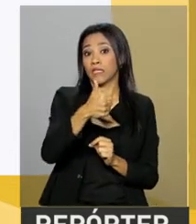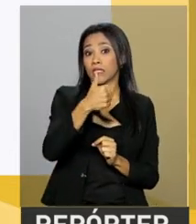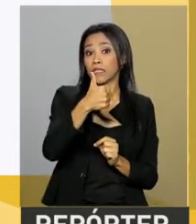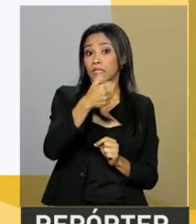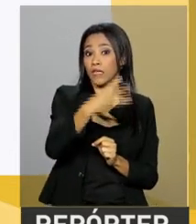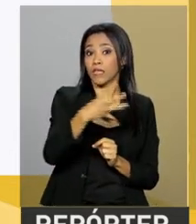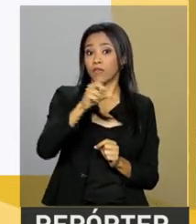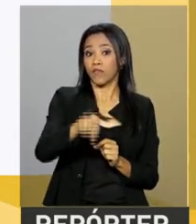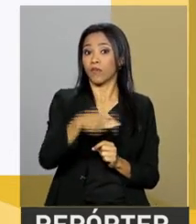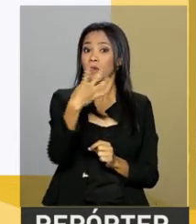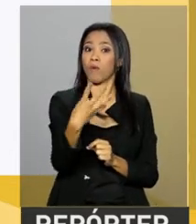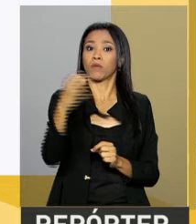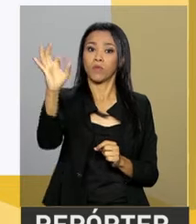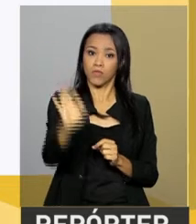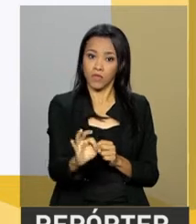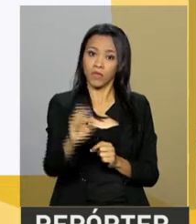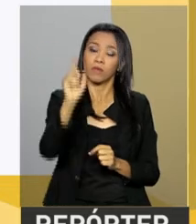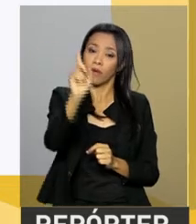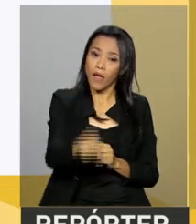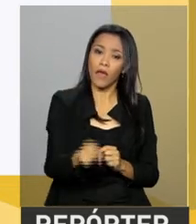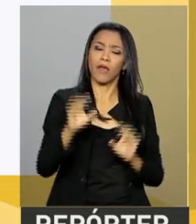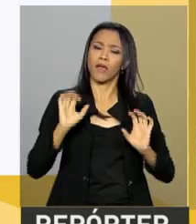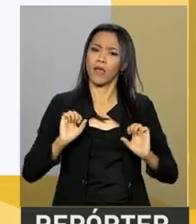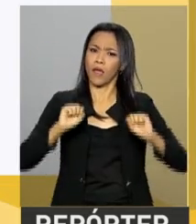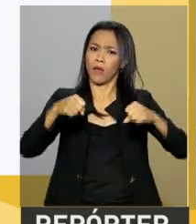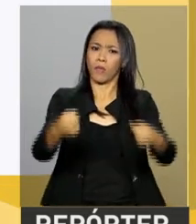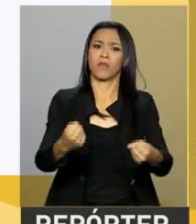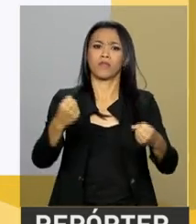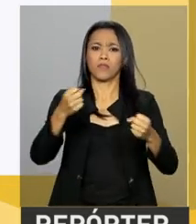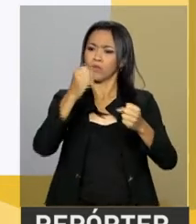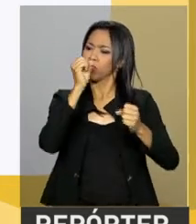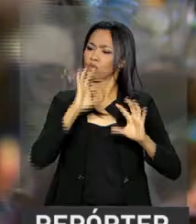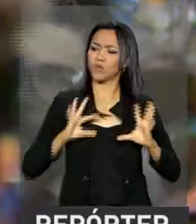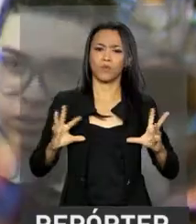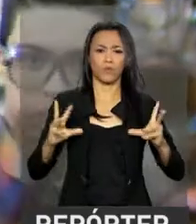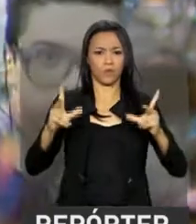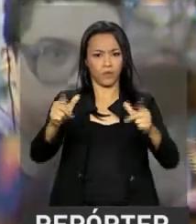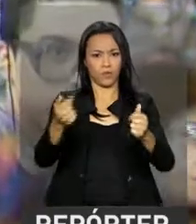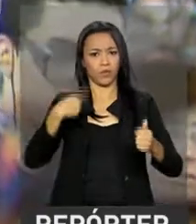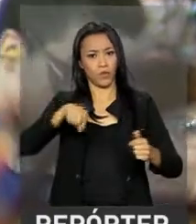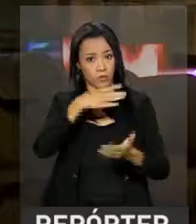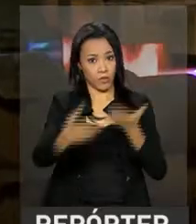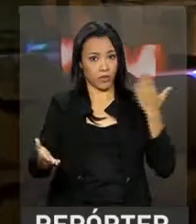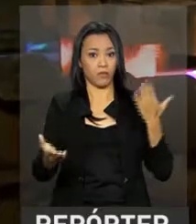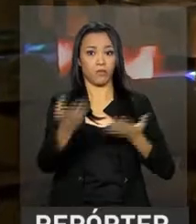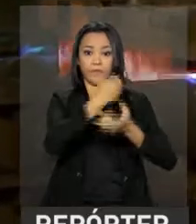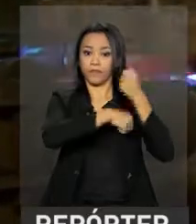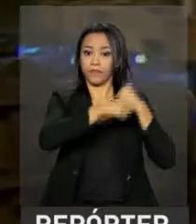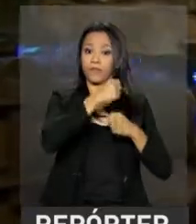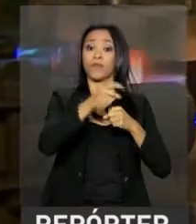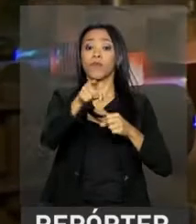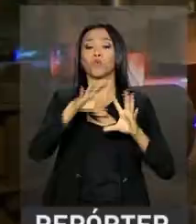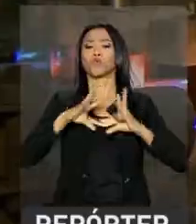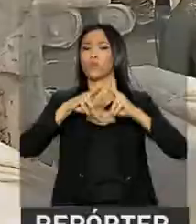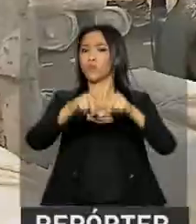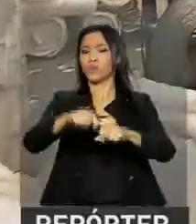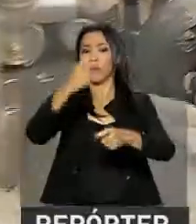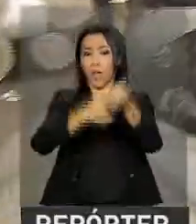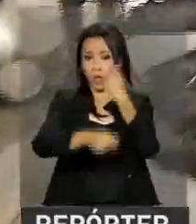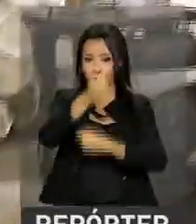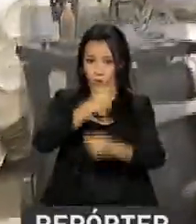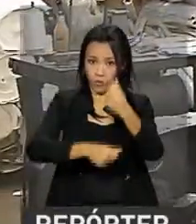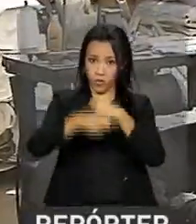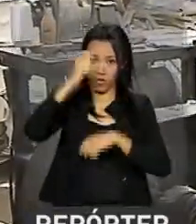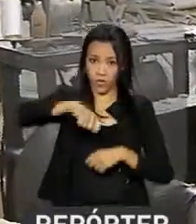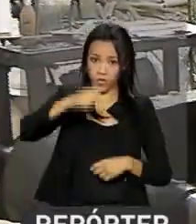13,4%, ele basicamente é a recuperação daquilo que nós perdemos no ano passado. Ao todo, o crescimento da economia no primeiro trimestre